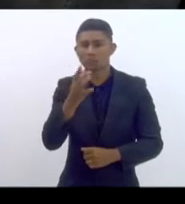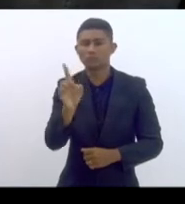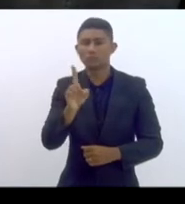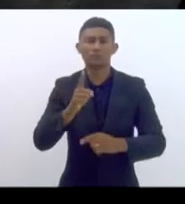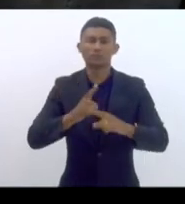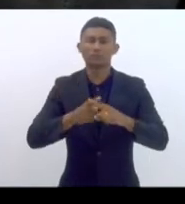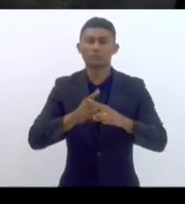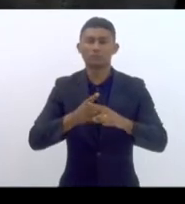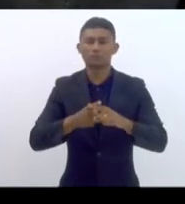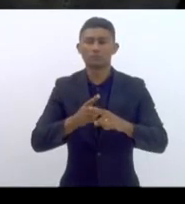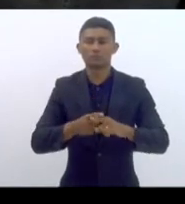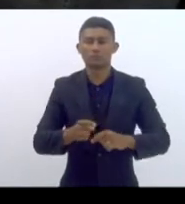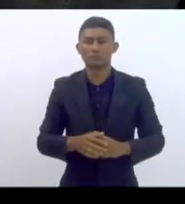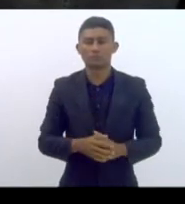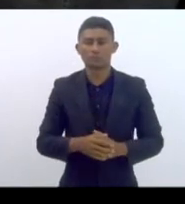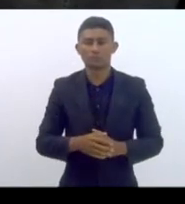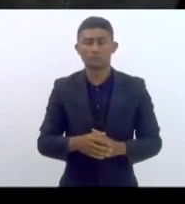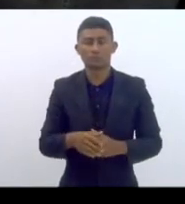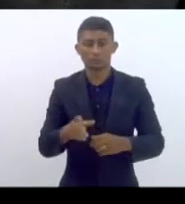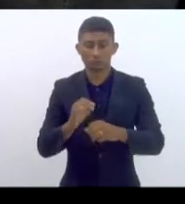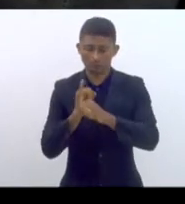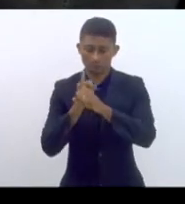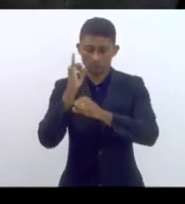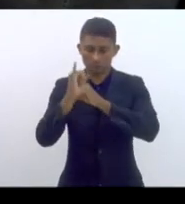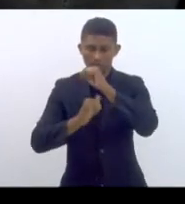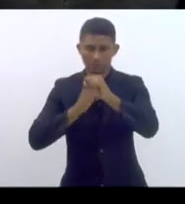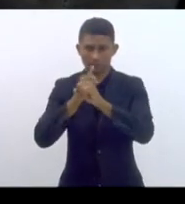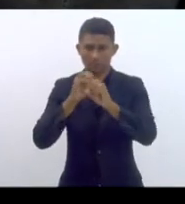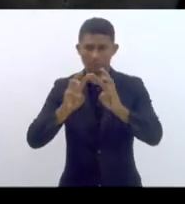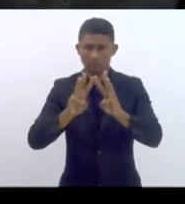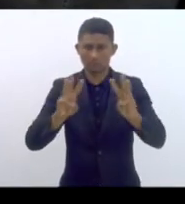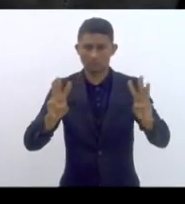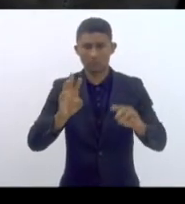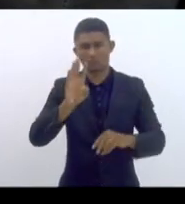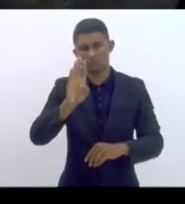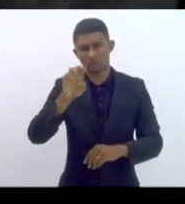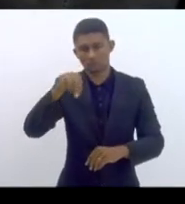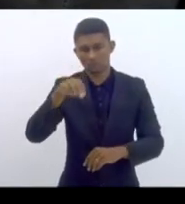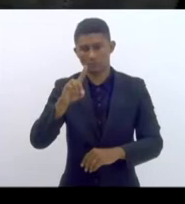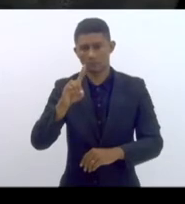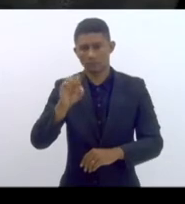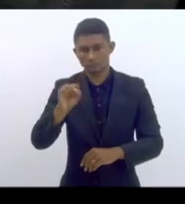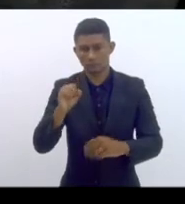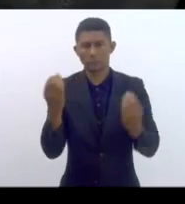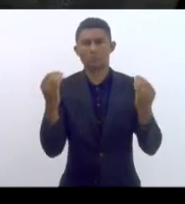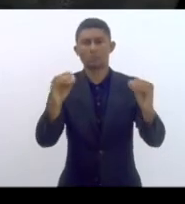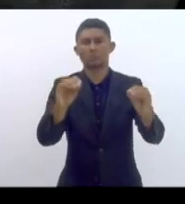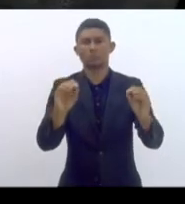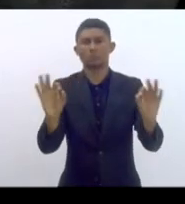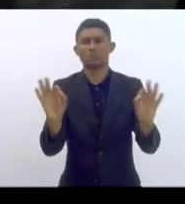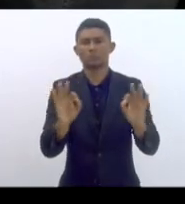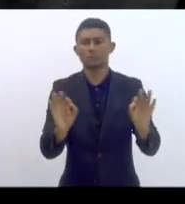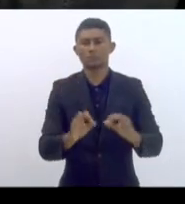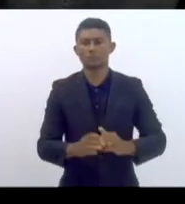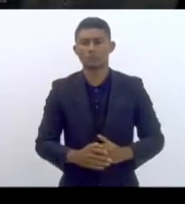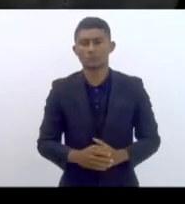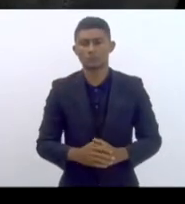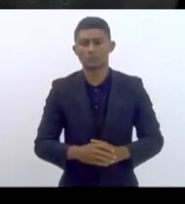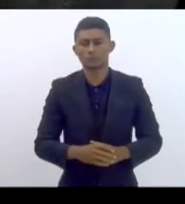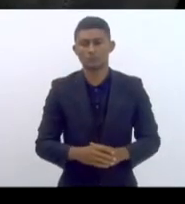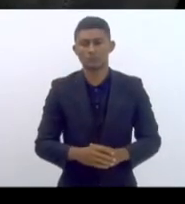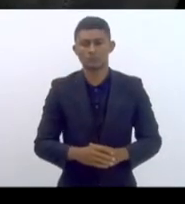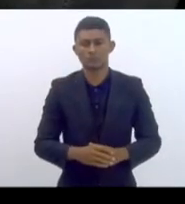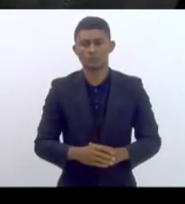os dados que constam no site do BNDES, acabam fazendo com que esse percentual fique muito semelhante para o futuro.